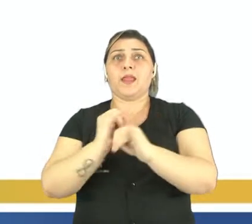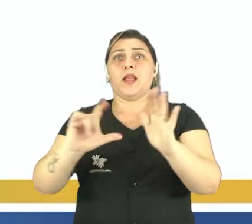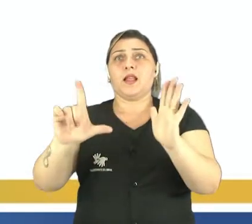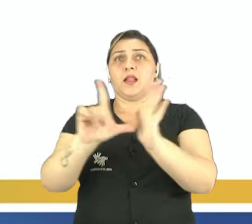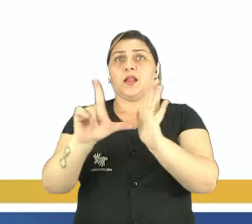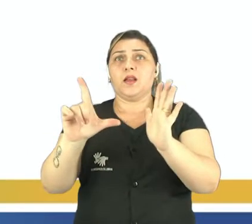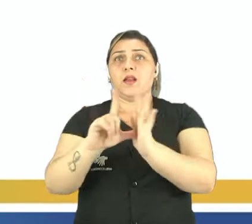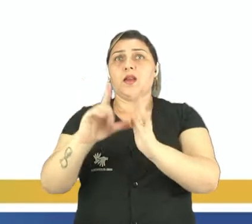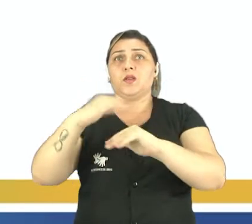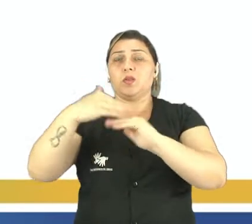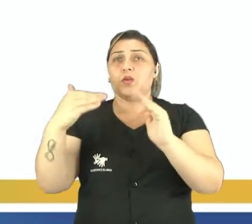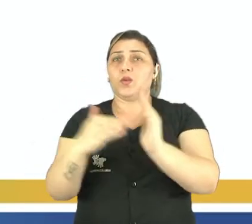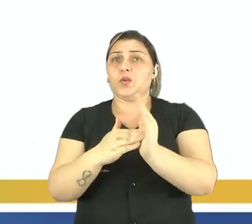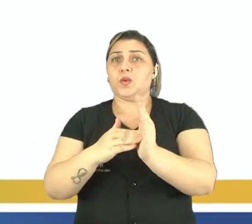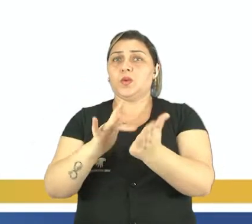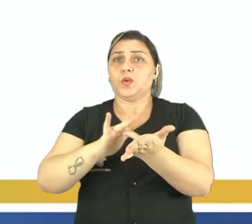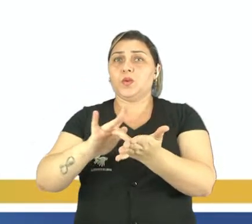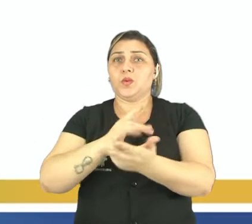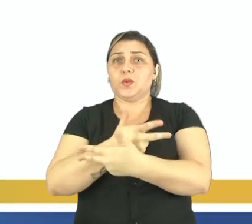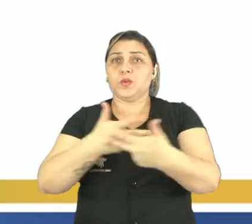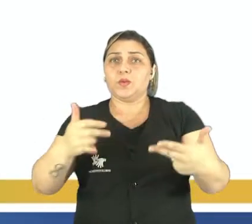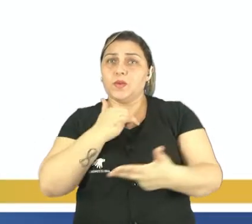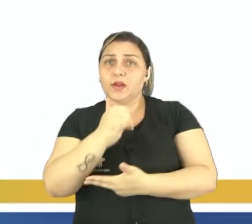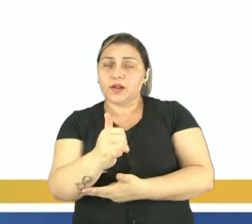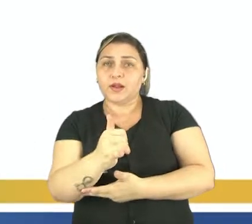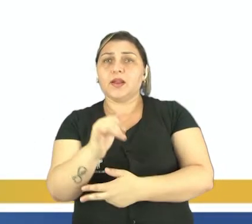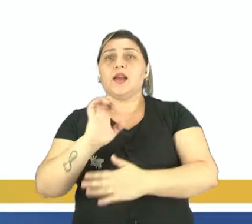loja Tudo Eletrônico. A empresa